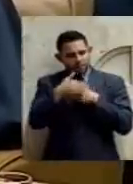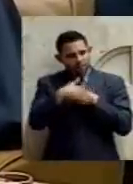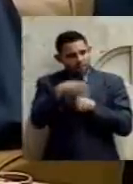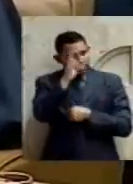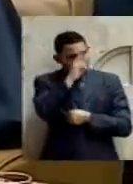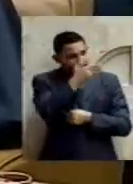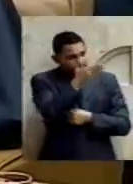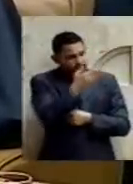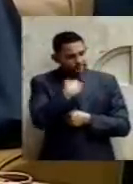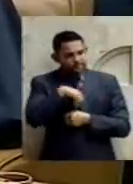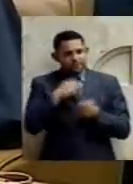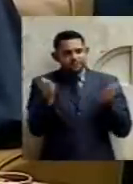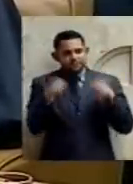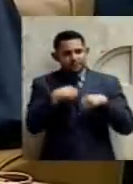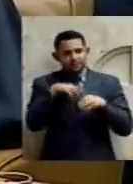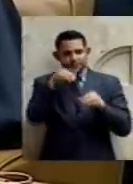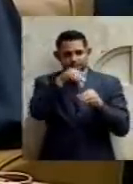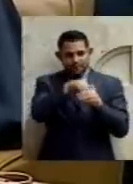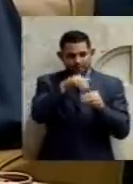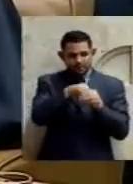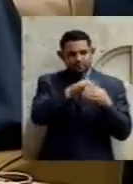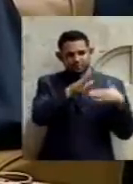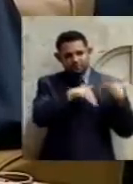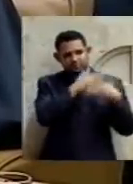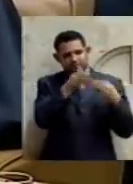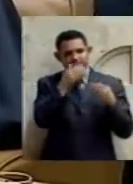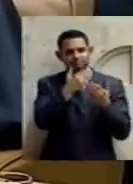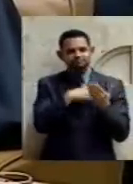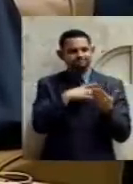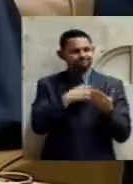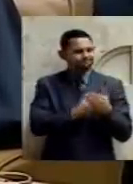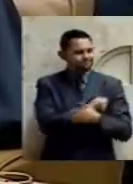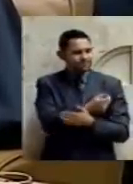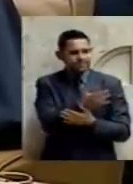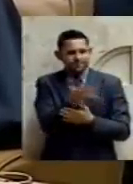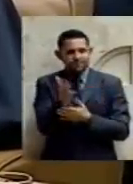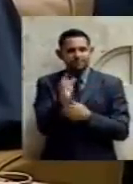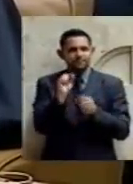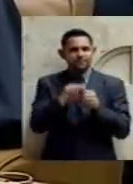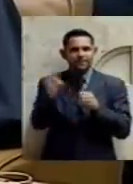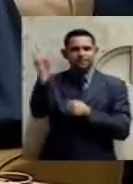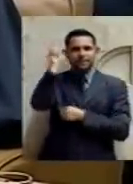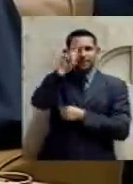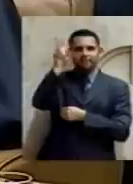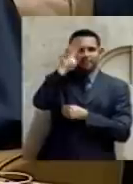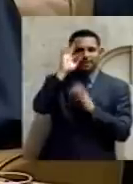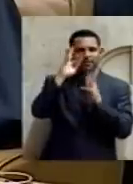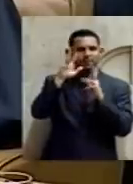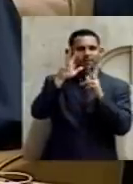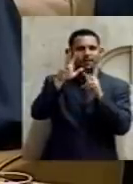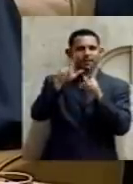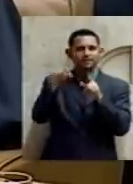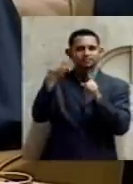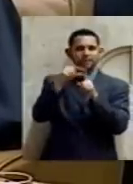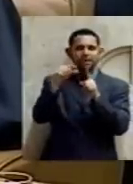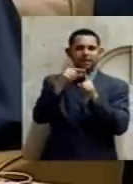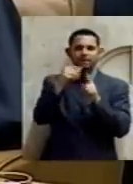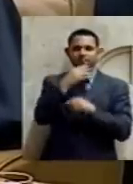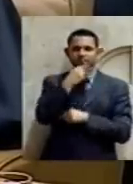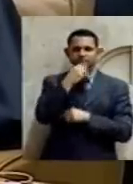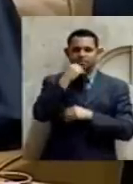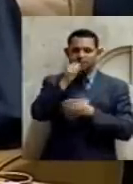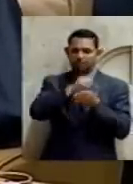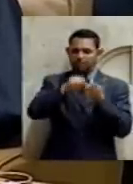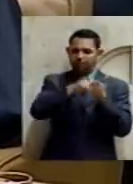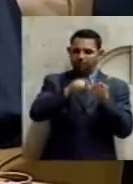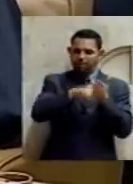dos seus votos, que constam indeléveis nos anais da Corte, faz-nos rememorar as palavras de Paolo Barilli sobre